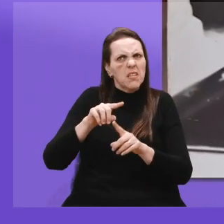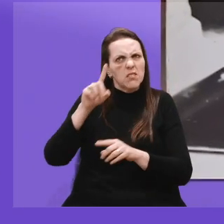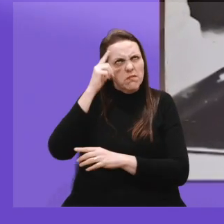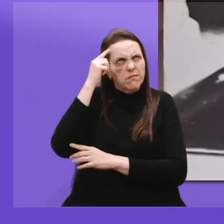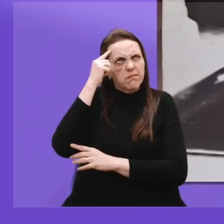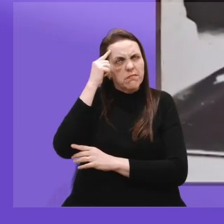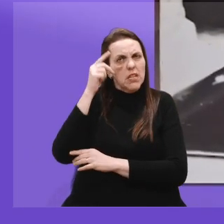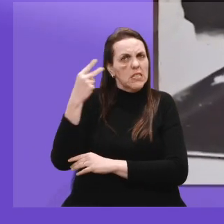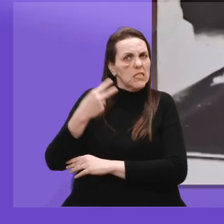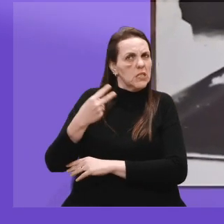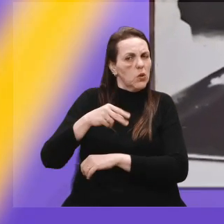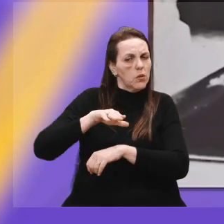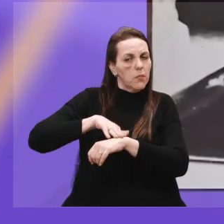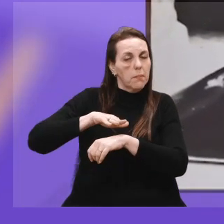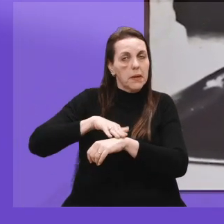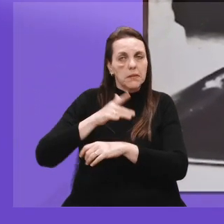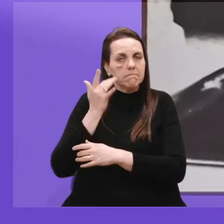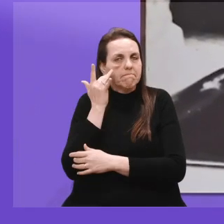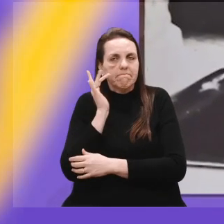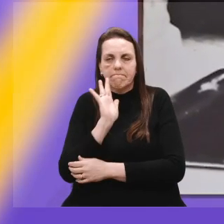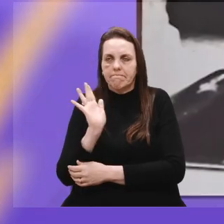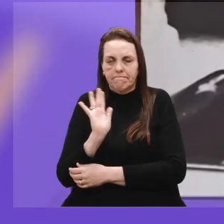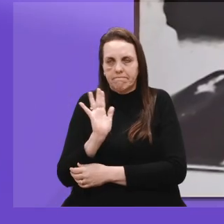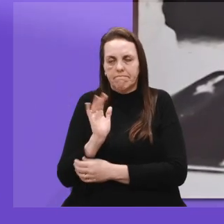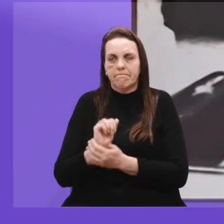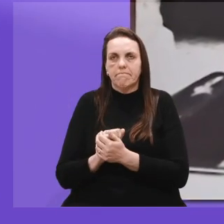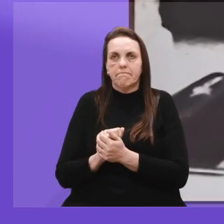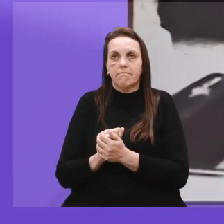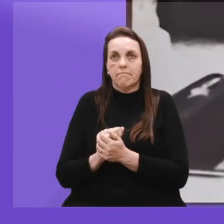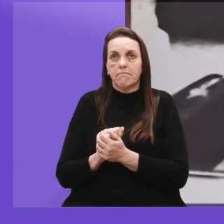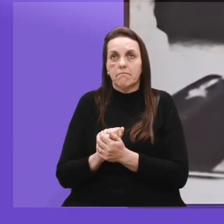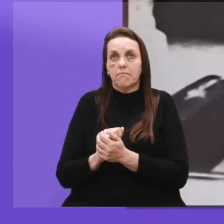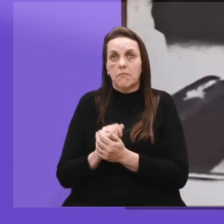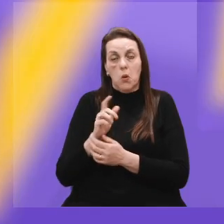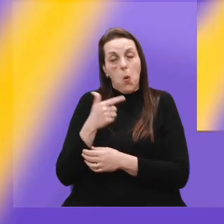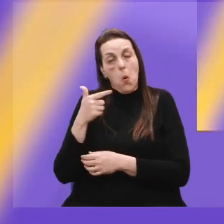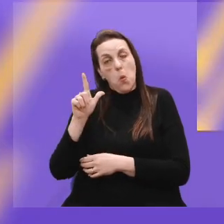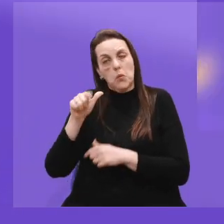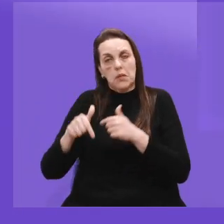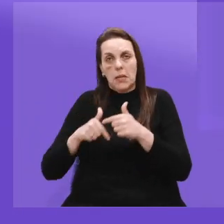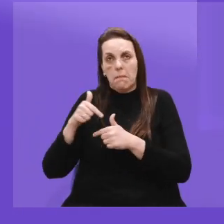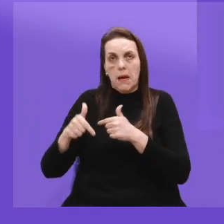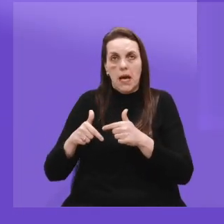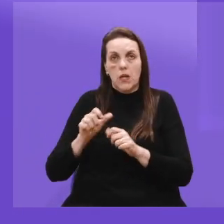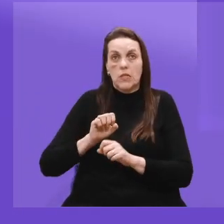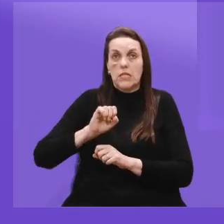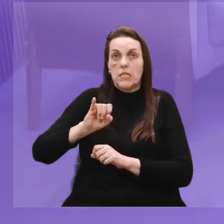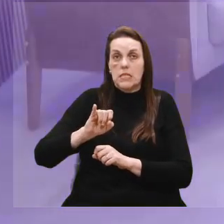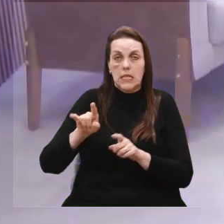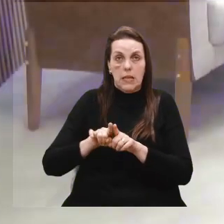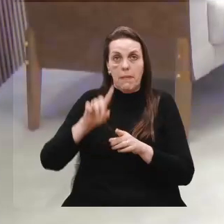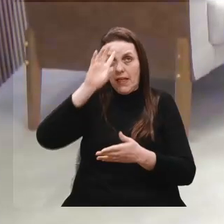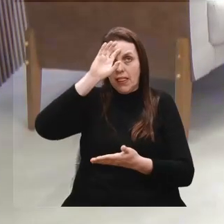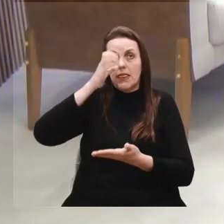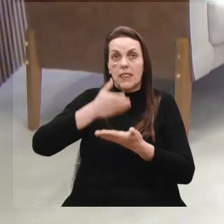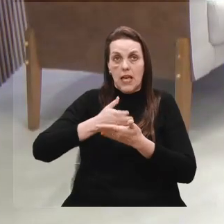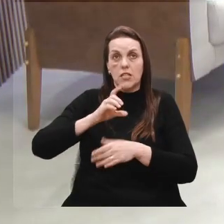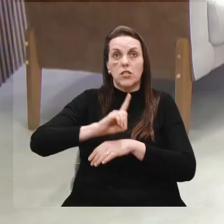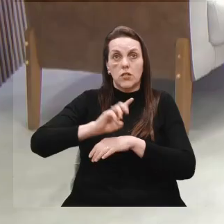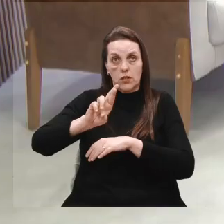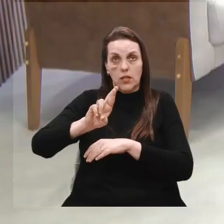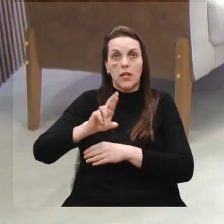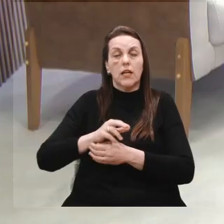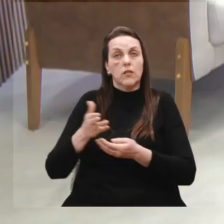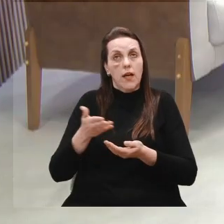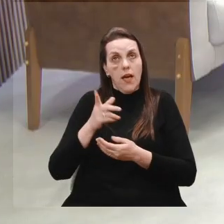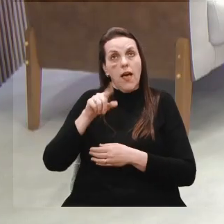eu penso que para um segundo momento, não sei se para algum outro tipo de trabalho ou se a própria tese do